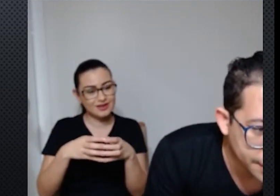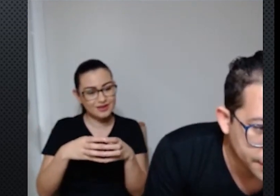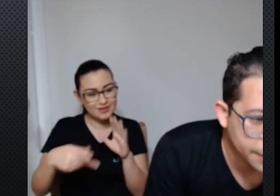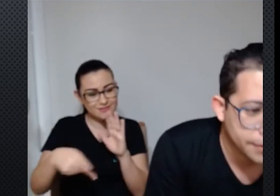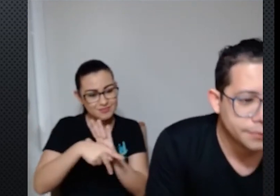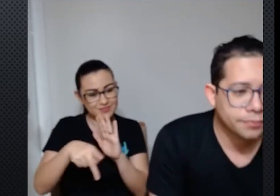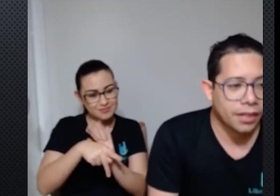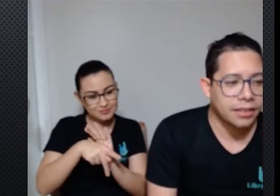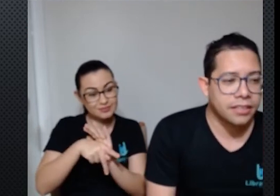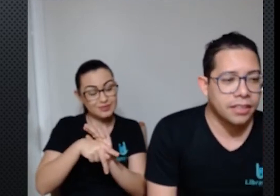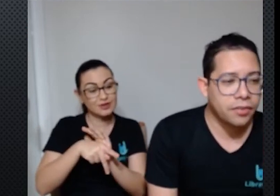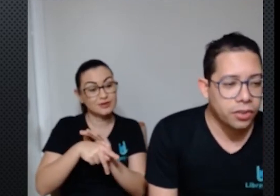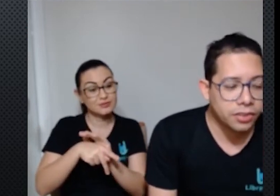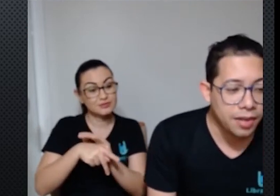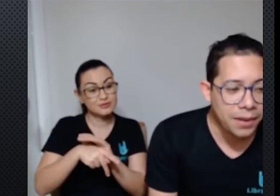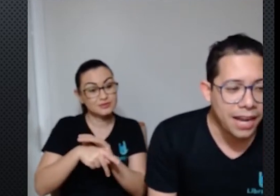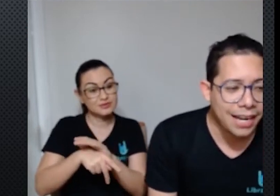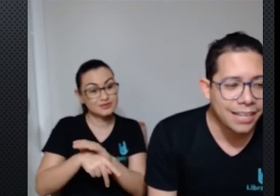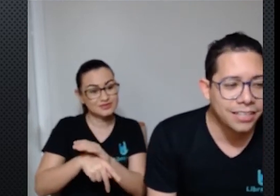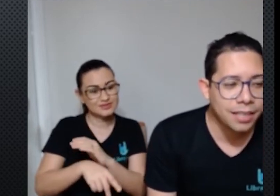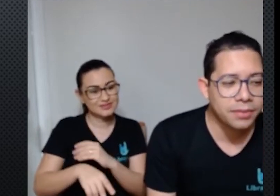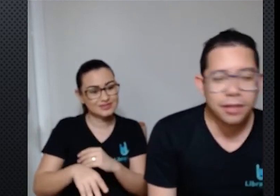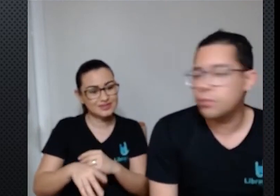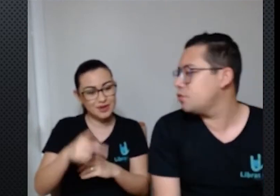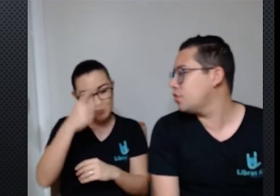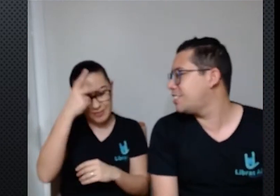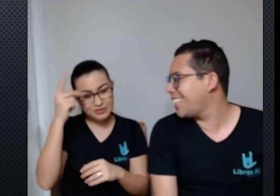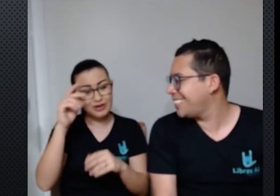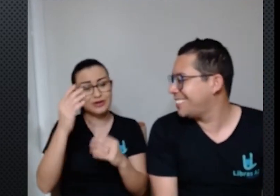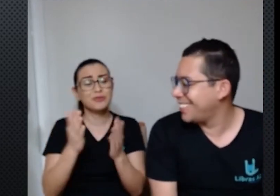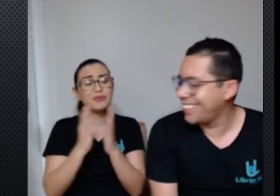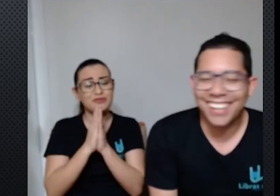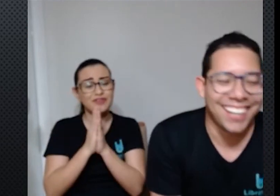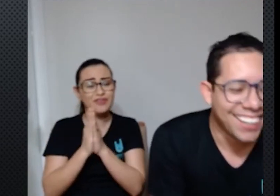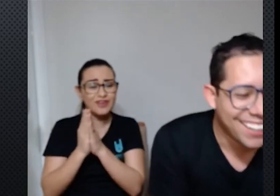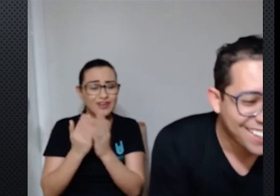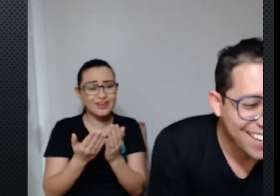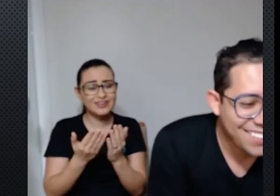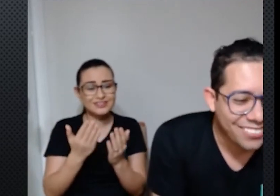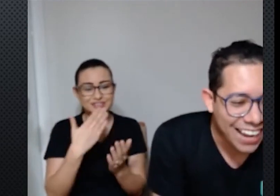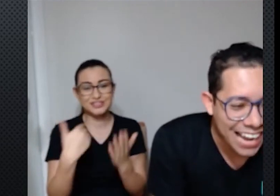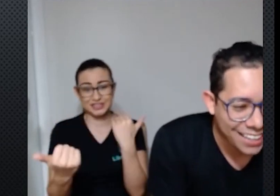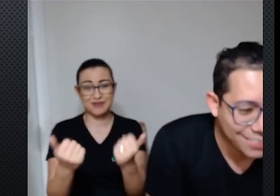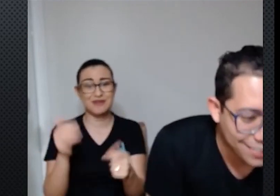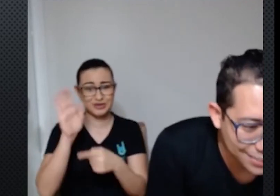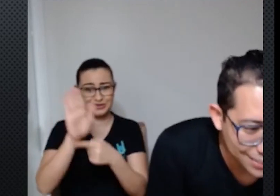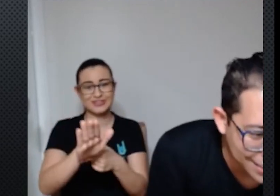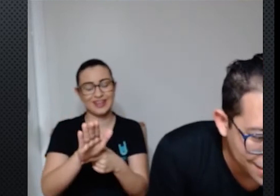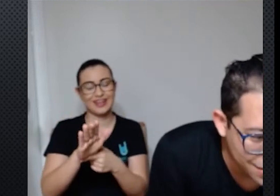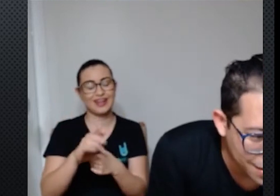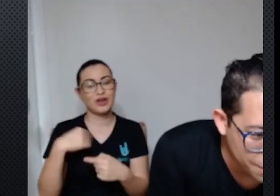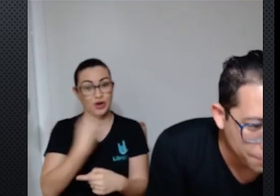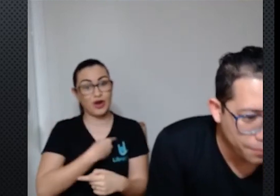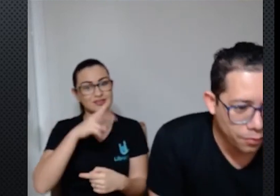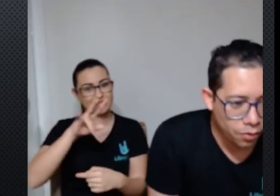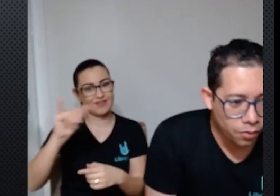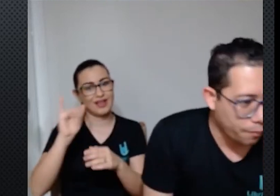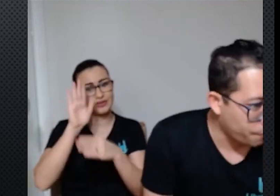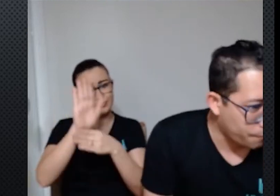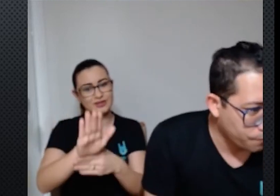A Tarciane falou assim, vem pra cá, a gente tá precisando muito de vocês. A gente vai, se Deus quiser, a gente vai